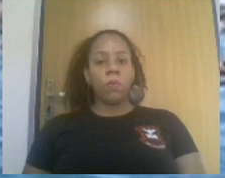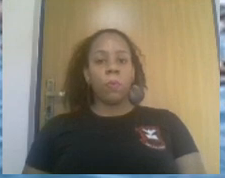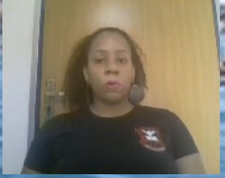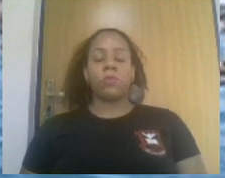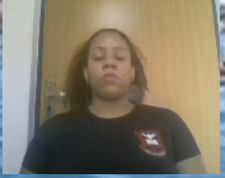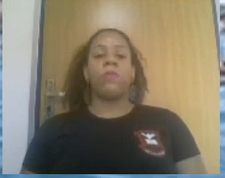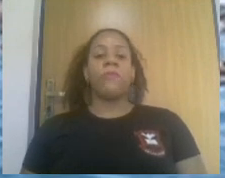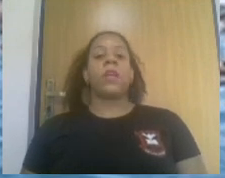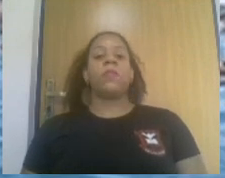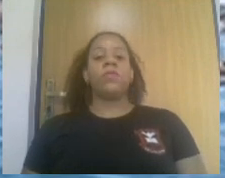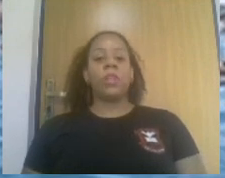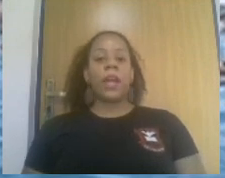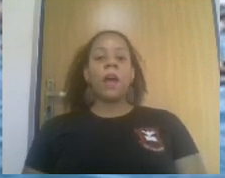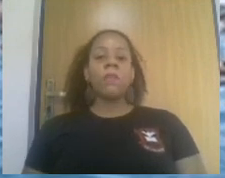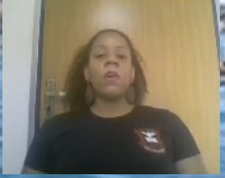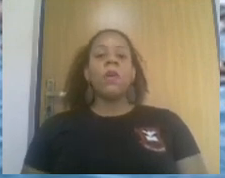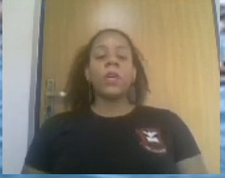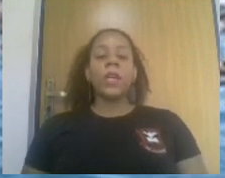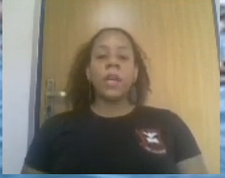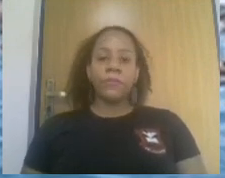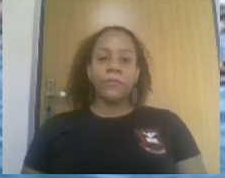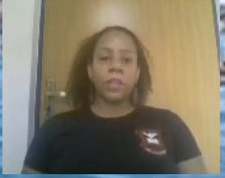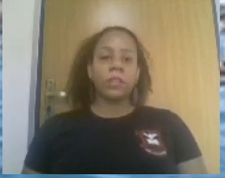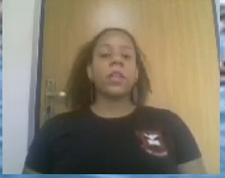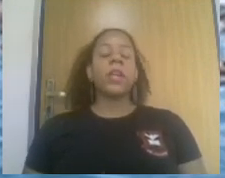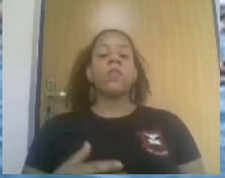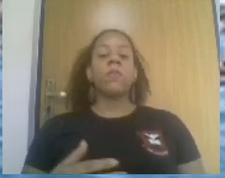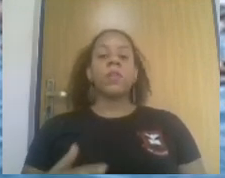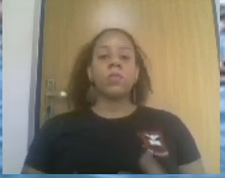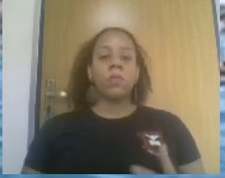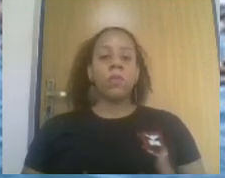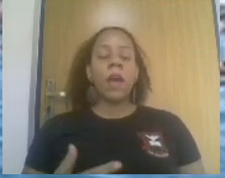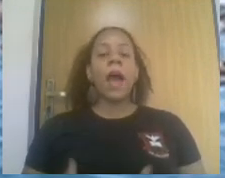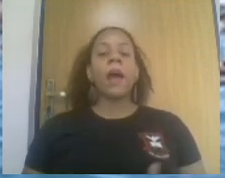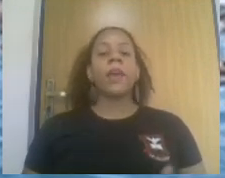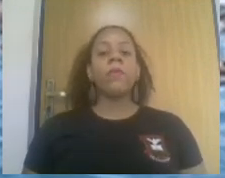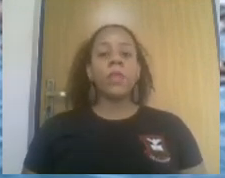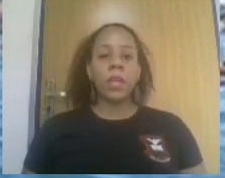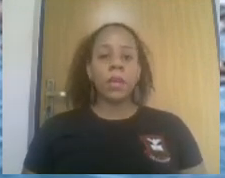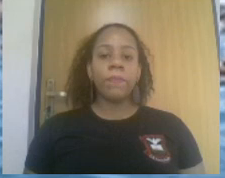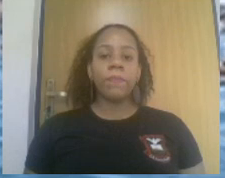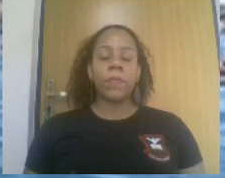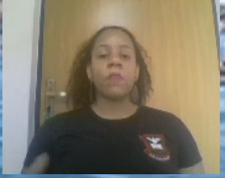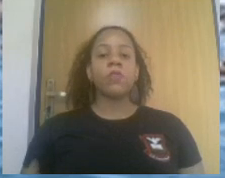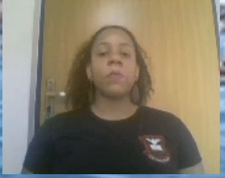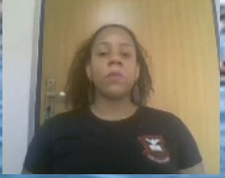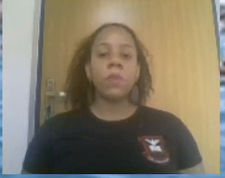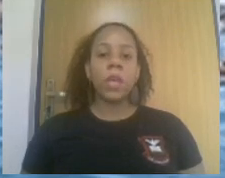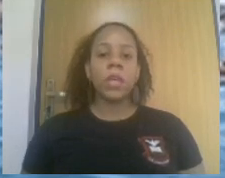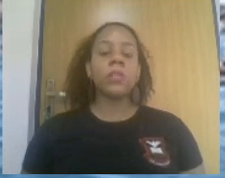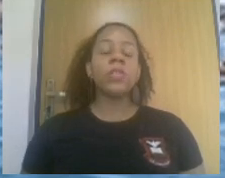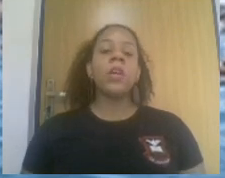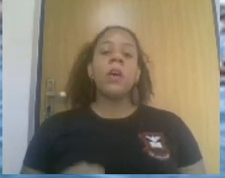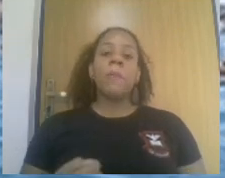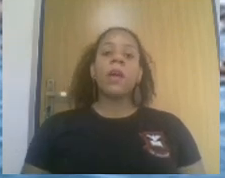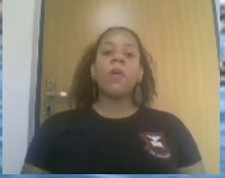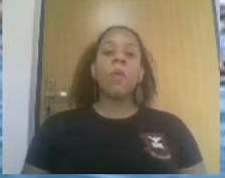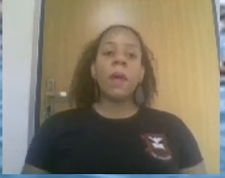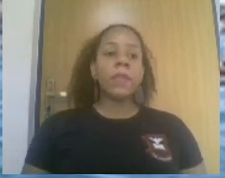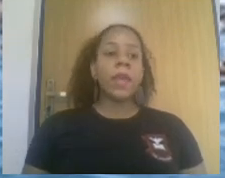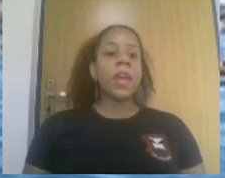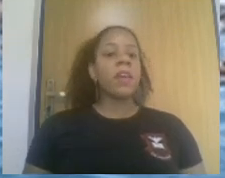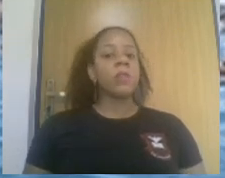assumiu o posto de governador-geral, o que ele fez? Ele começou a reunir os portugueses